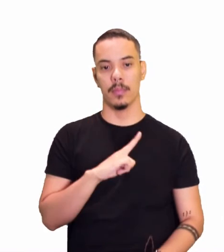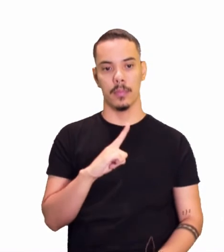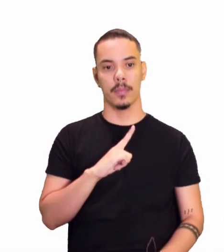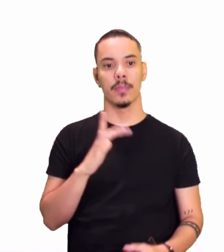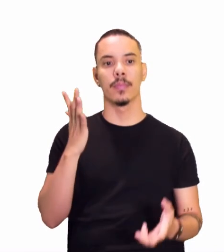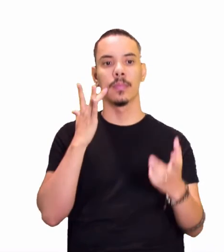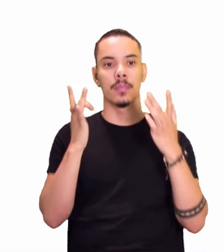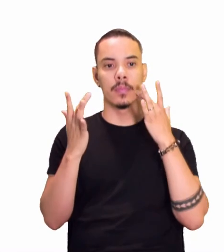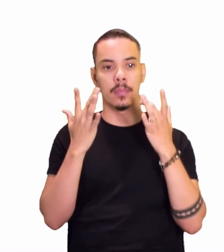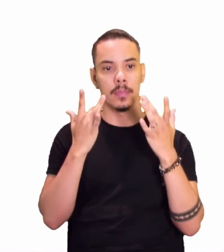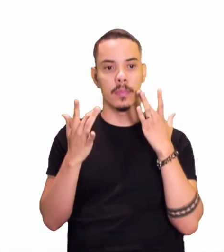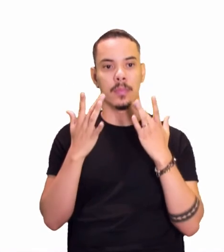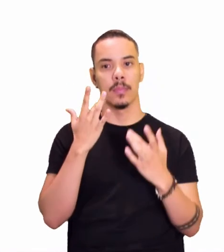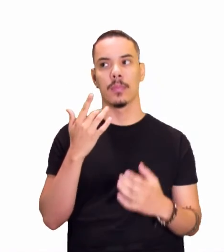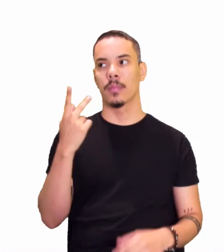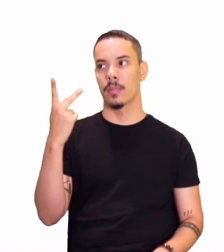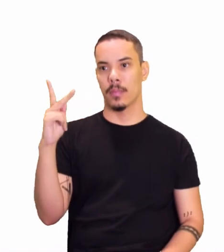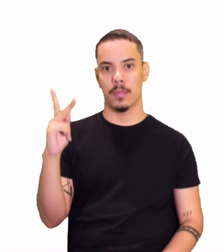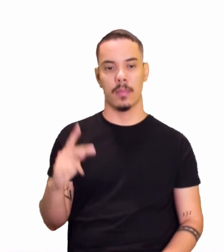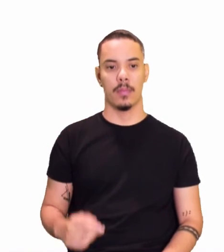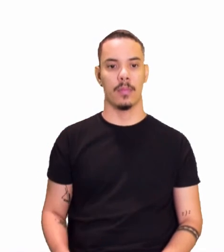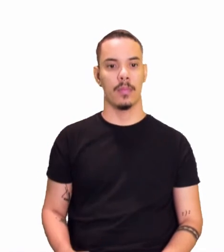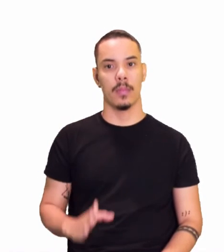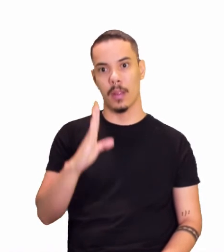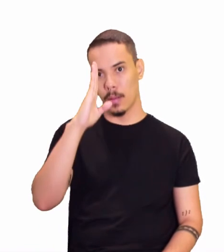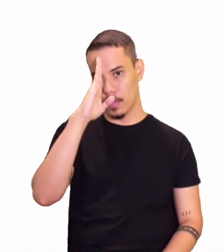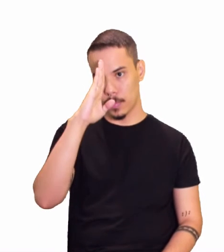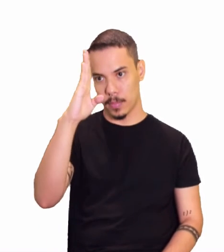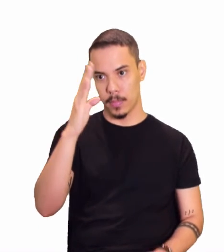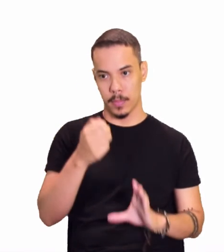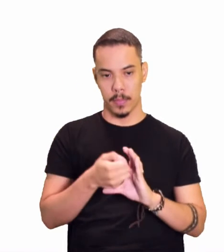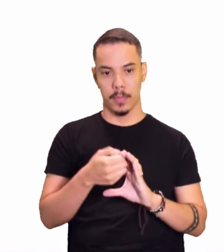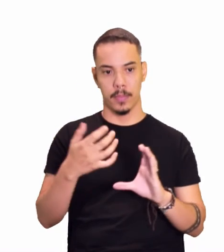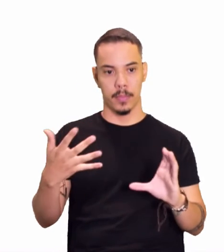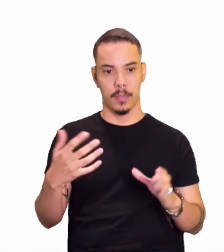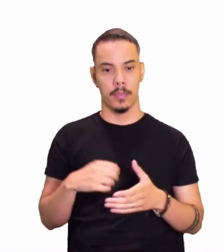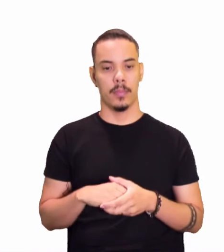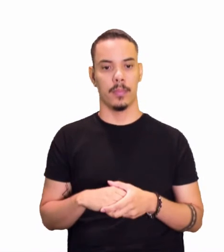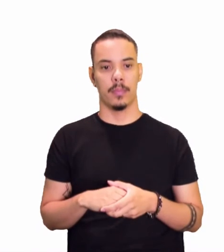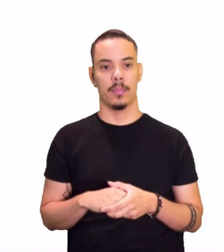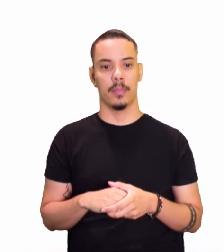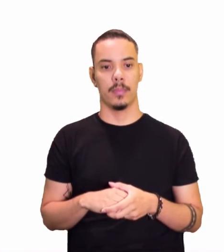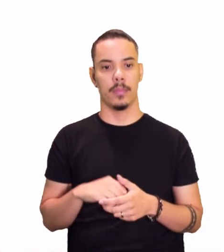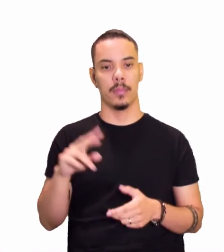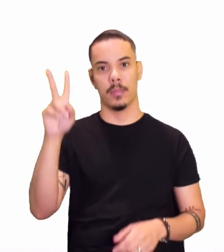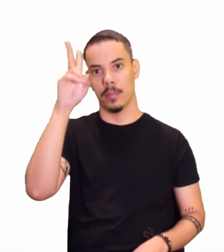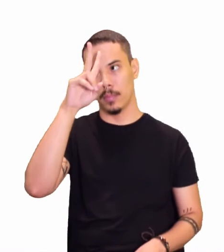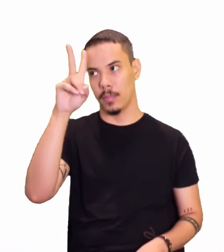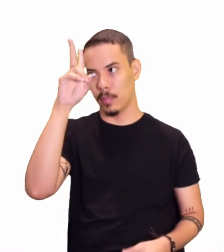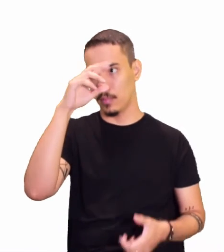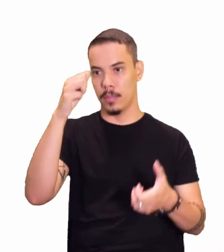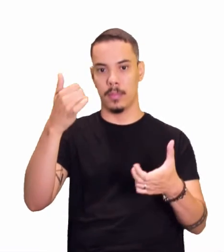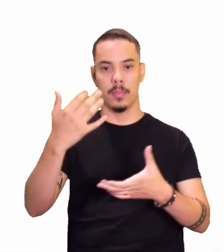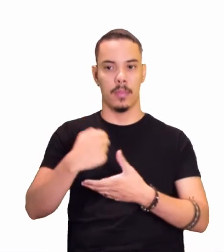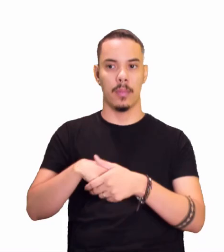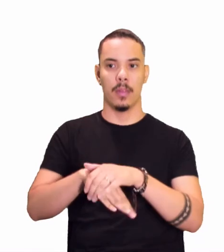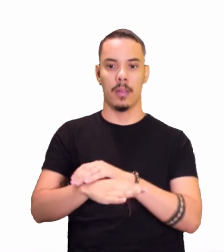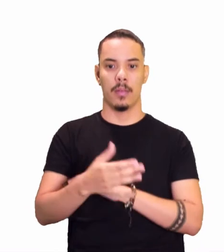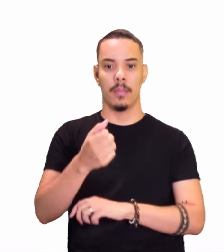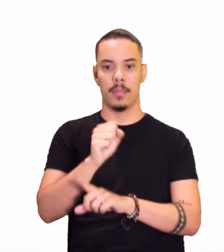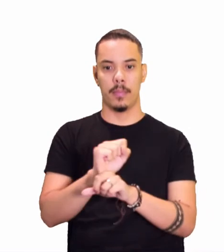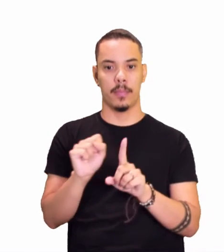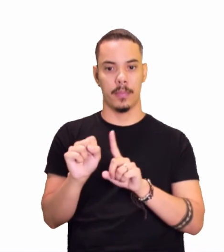teatro vicentino. E quais são as principais características? Retrato dos costumes e tipos da